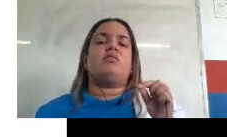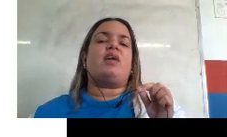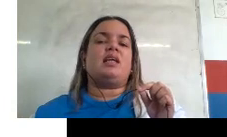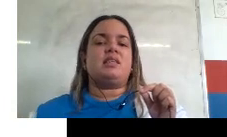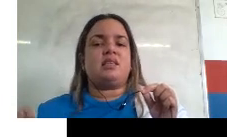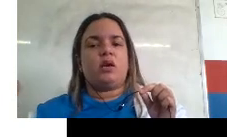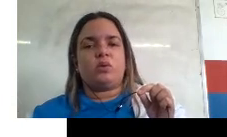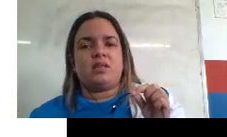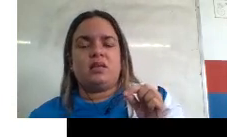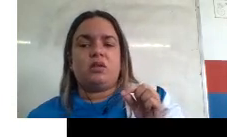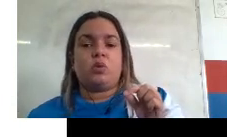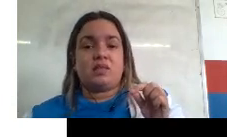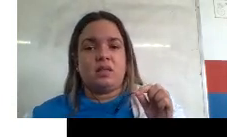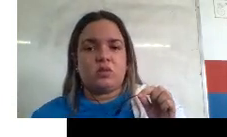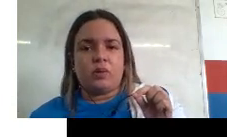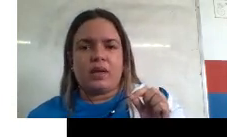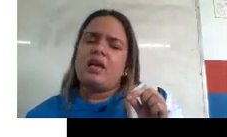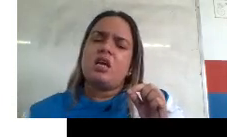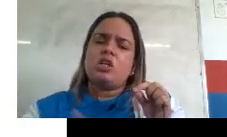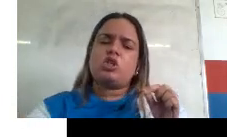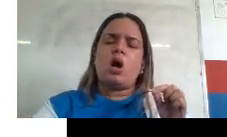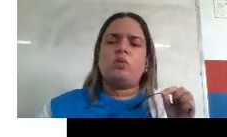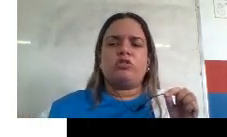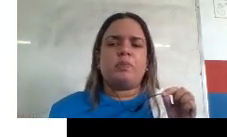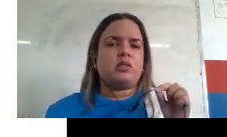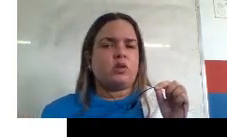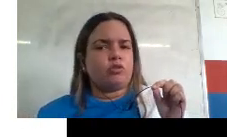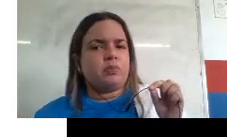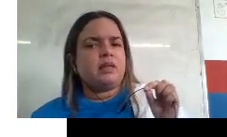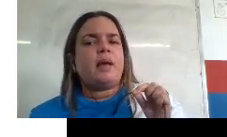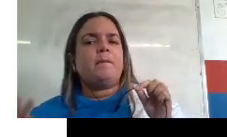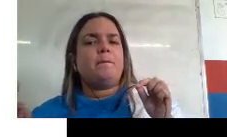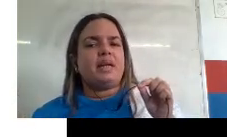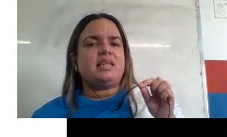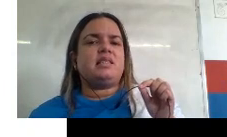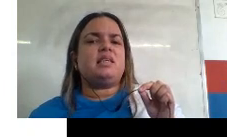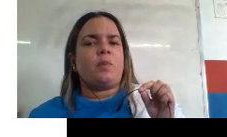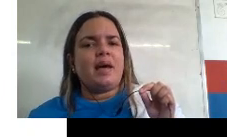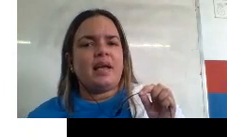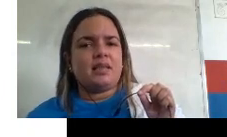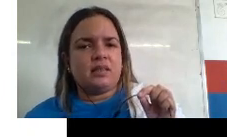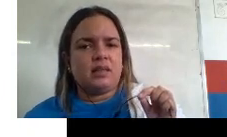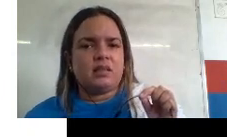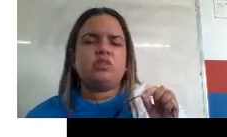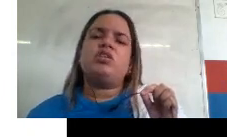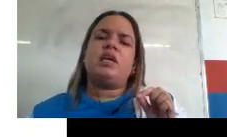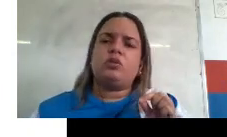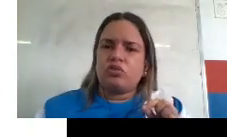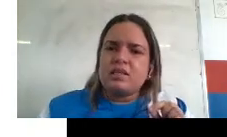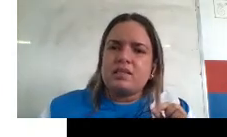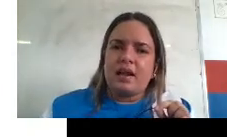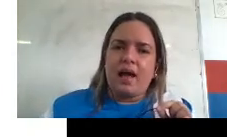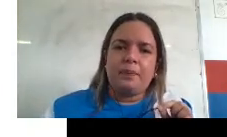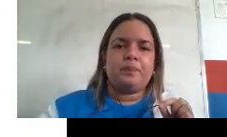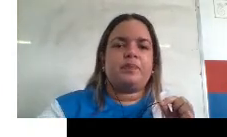Quando a gente fala em ser concedidos, concedidos é o quê? Só algumas pessoas precisam, merecem ter esses